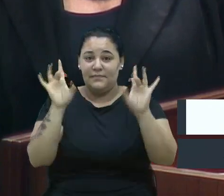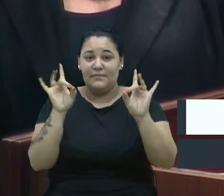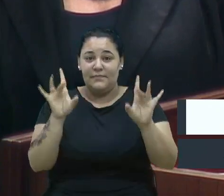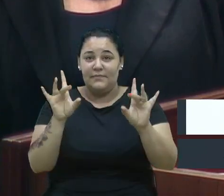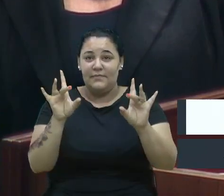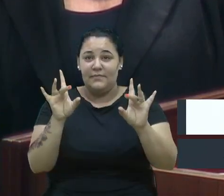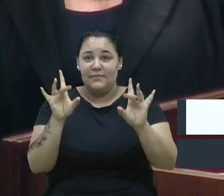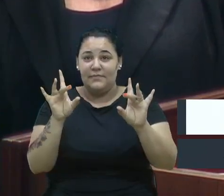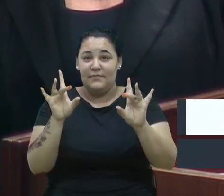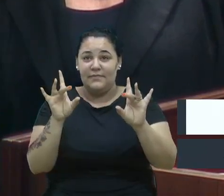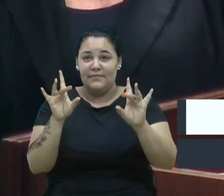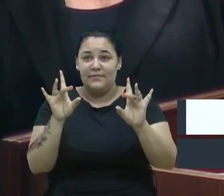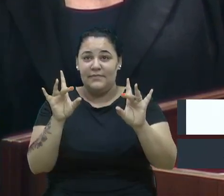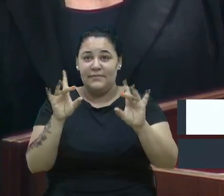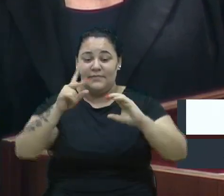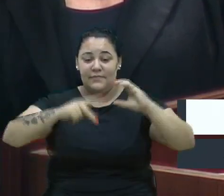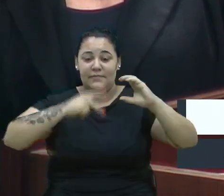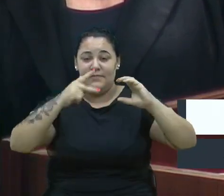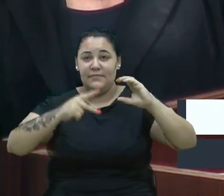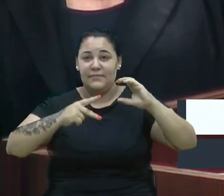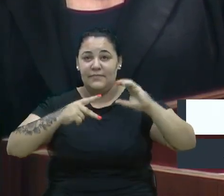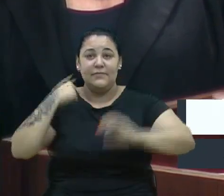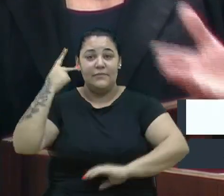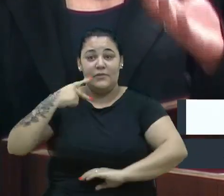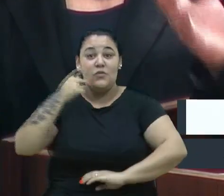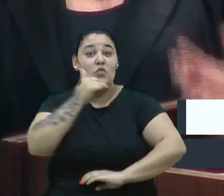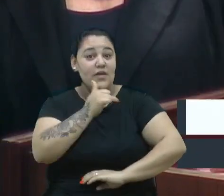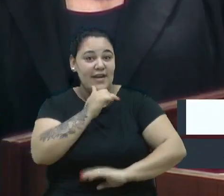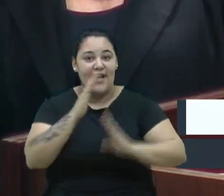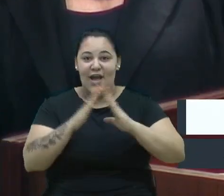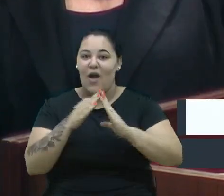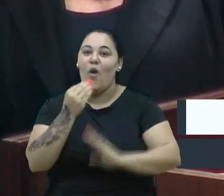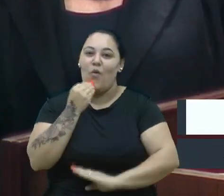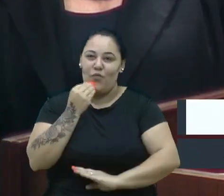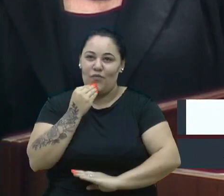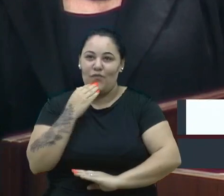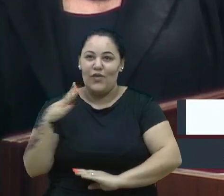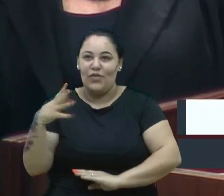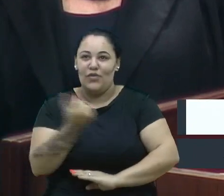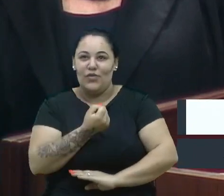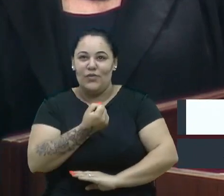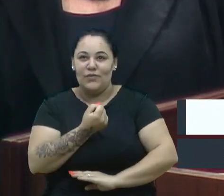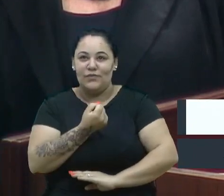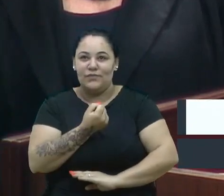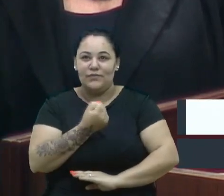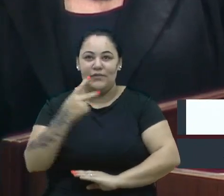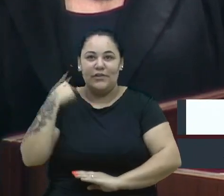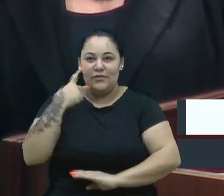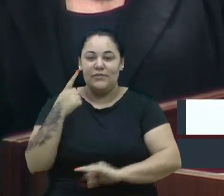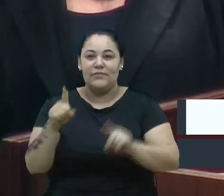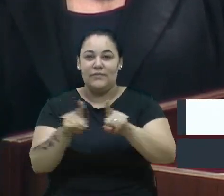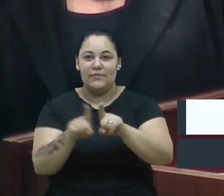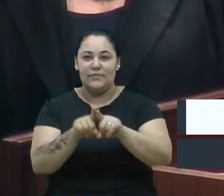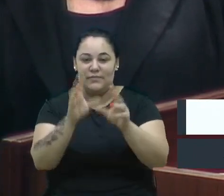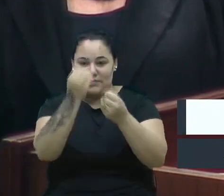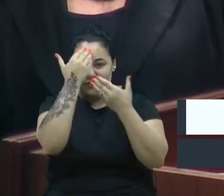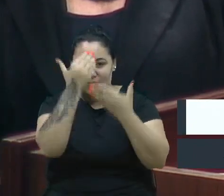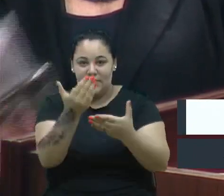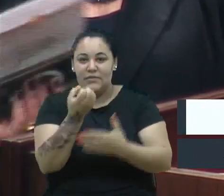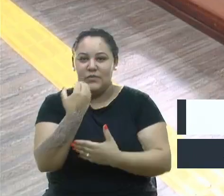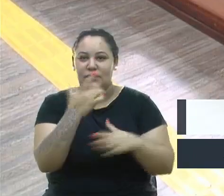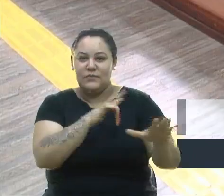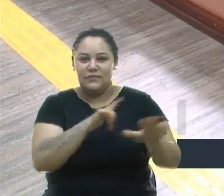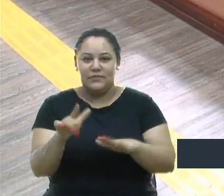vereadoras mulheres da casa para que estejam conosco e, obviamente, a todos os vereadores também. Muito obrigada e uma boa semana a